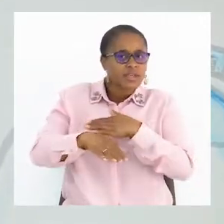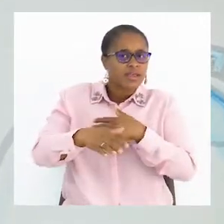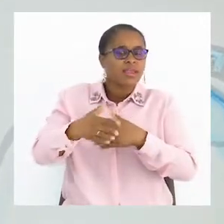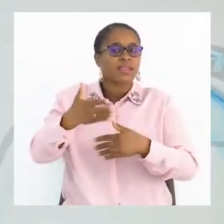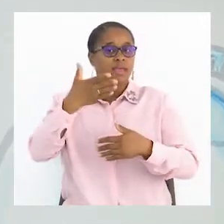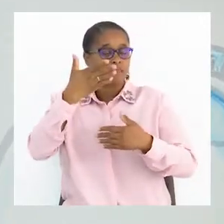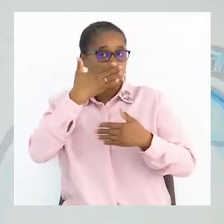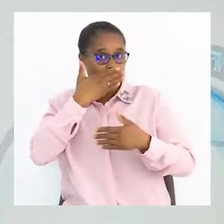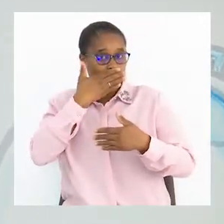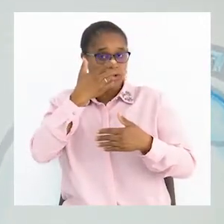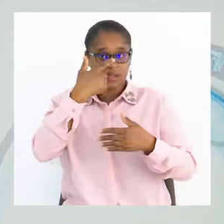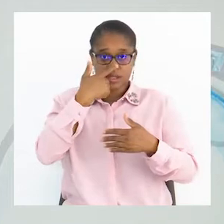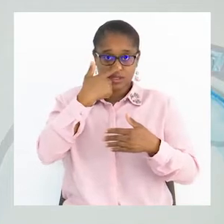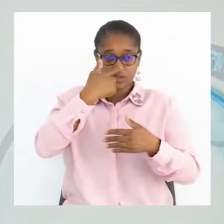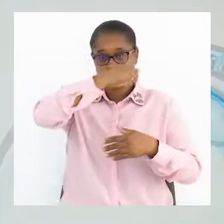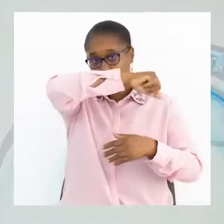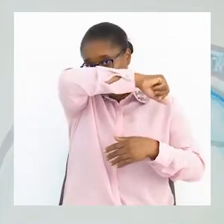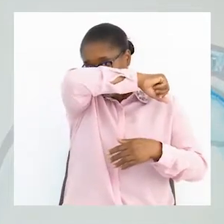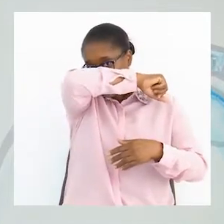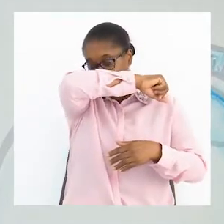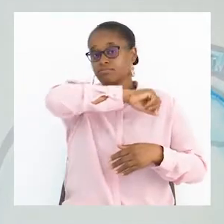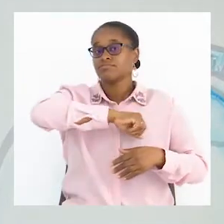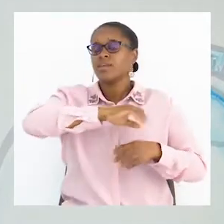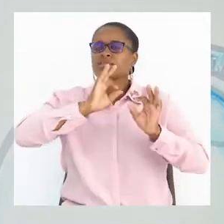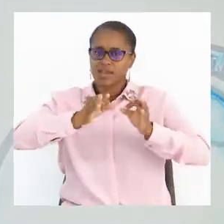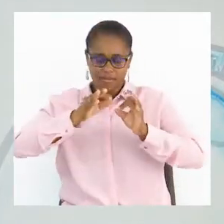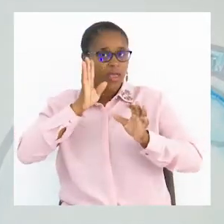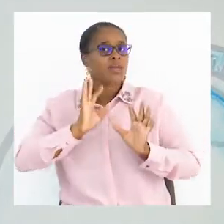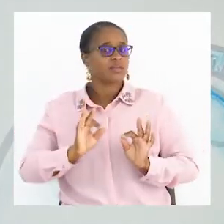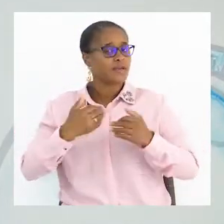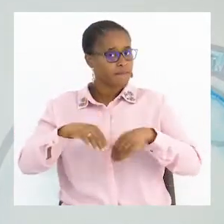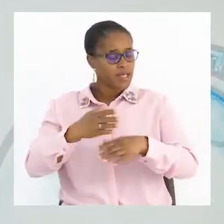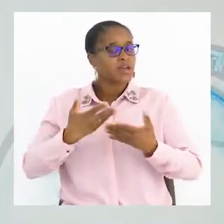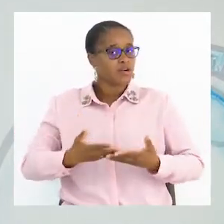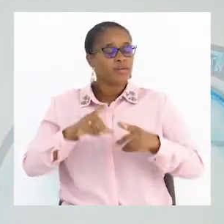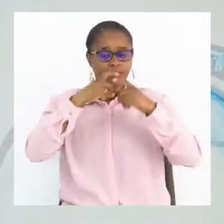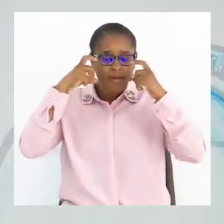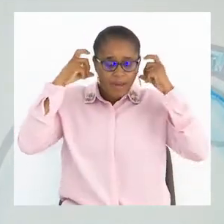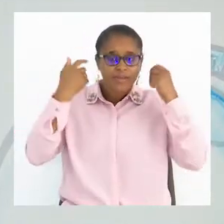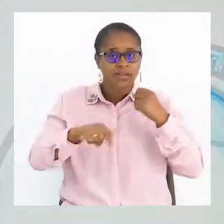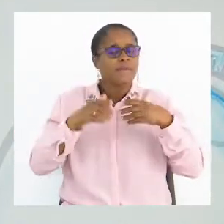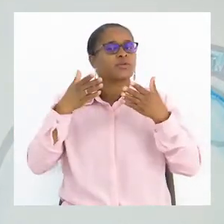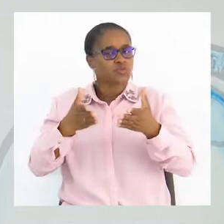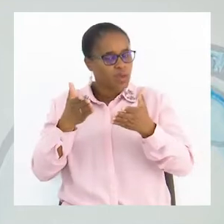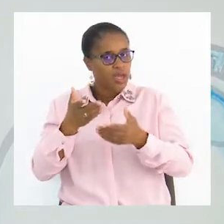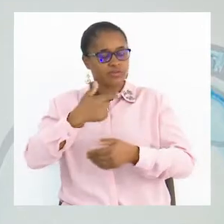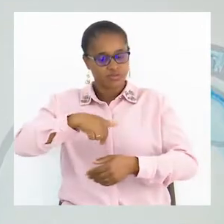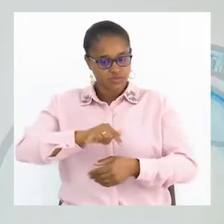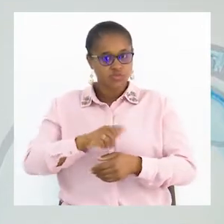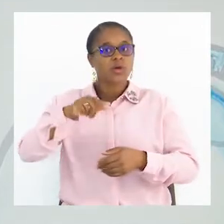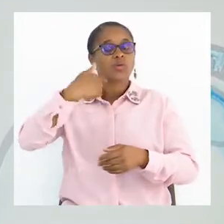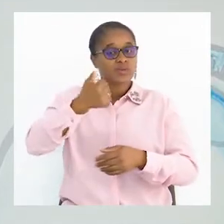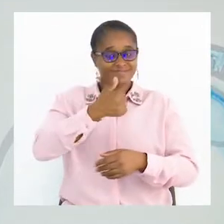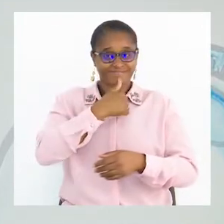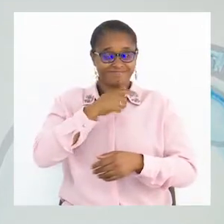e o nariz com o cotovelo. Tá bem? Sempre assim. Mas agora temos máscara para nos ajudar. Uma outra medida é